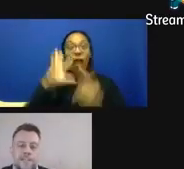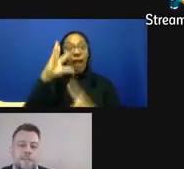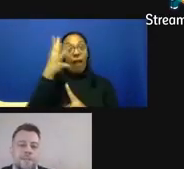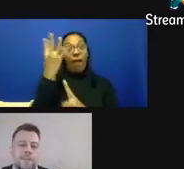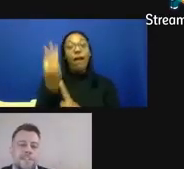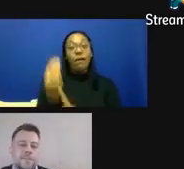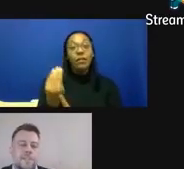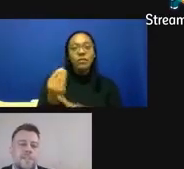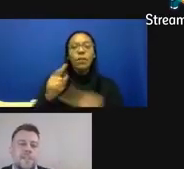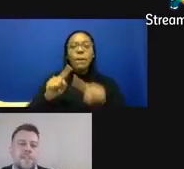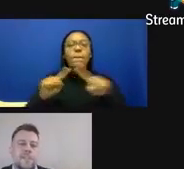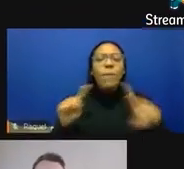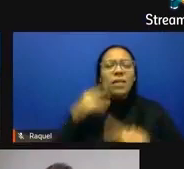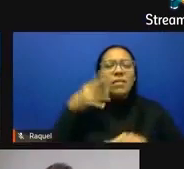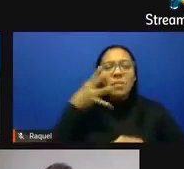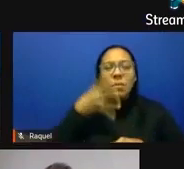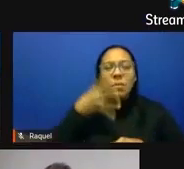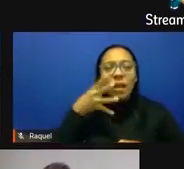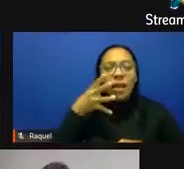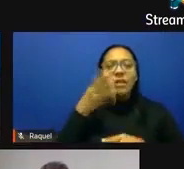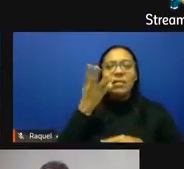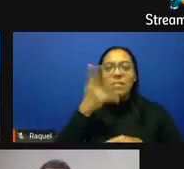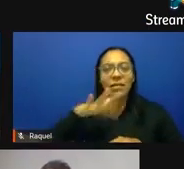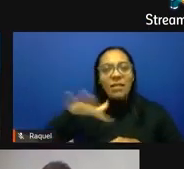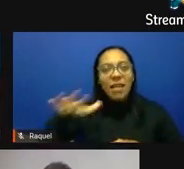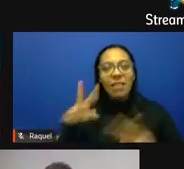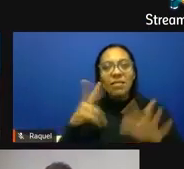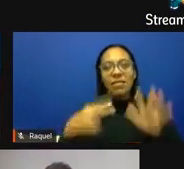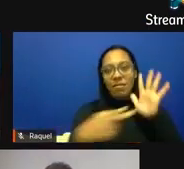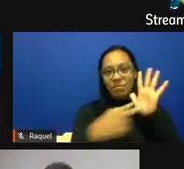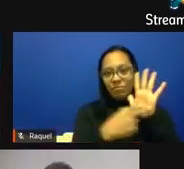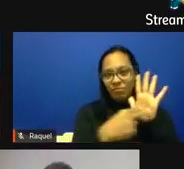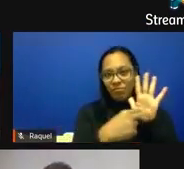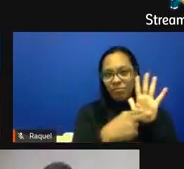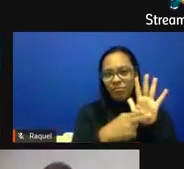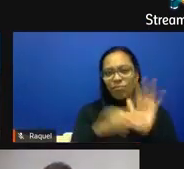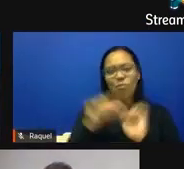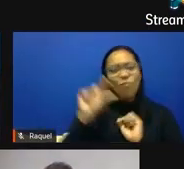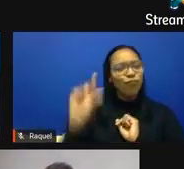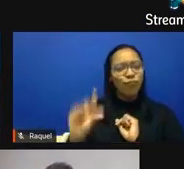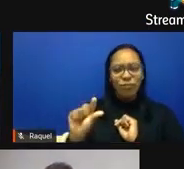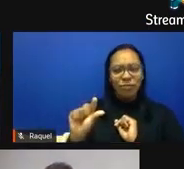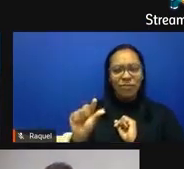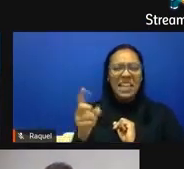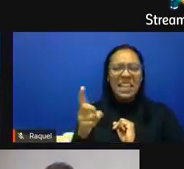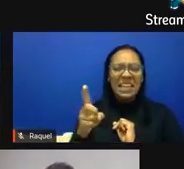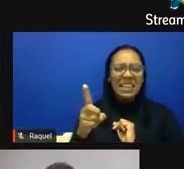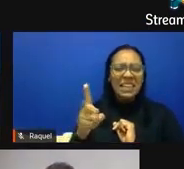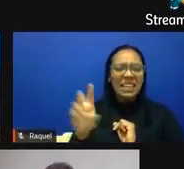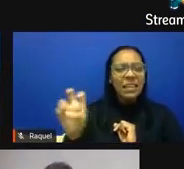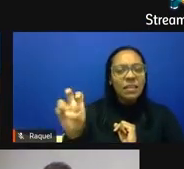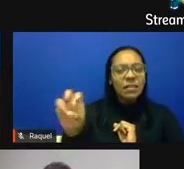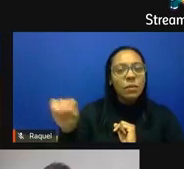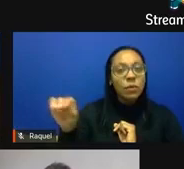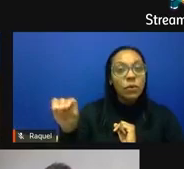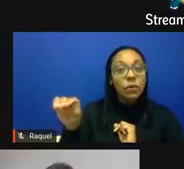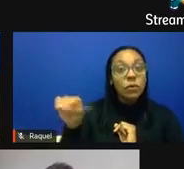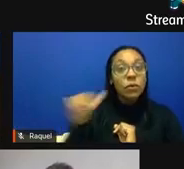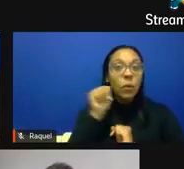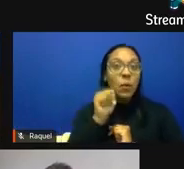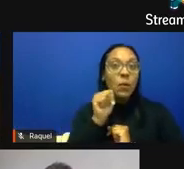que a criança permaneça prestando atenção, tem que ser uma fala curta. Então, faço uma fala de 15 minutos, vem uma menina de 7 anos